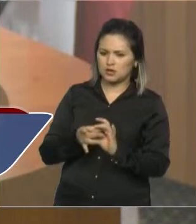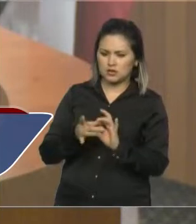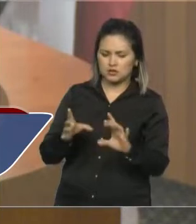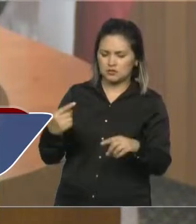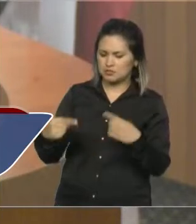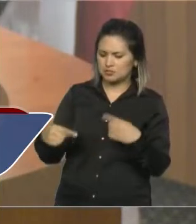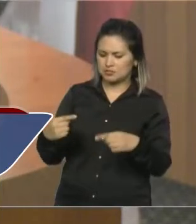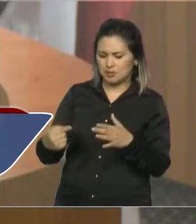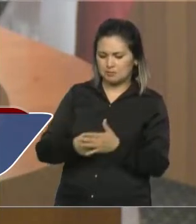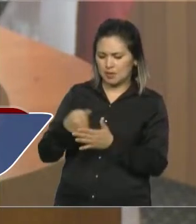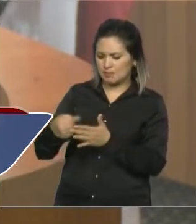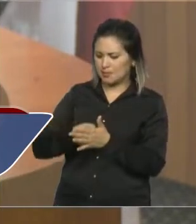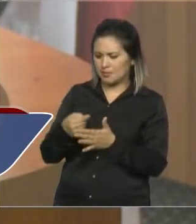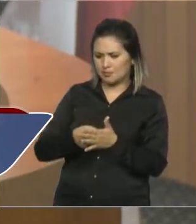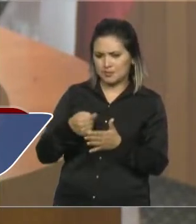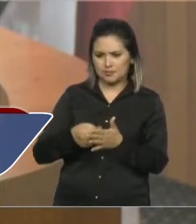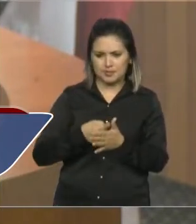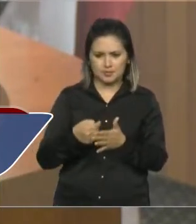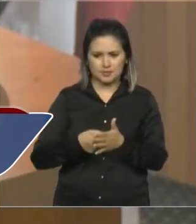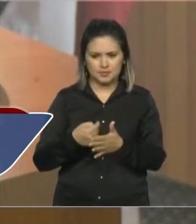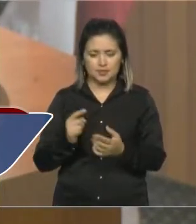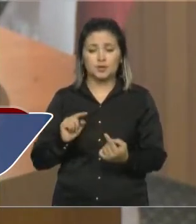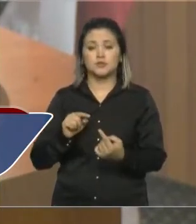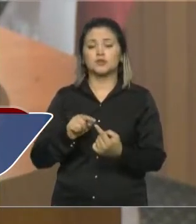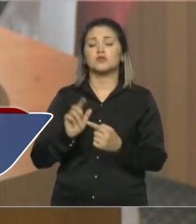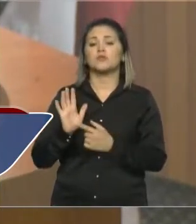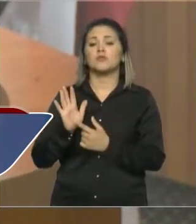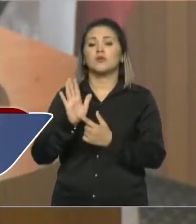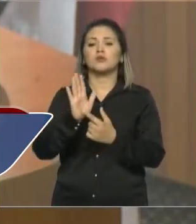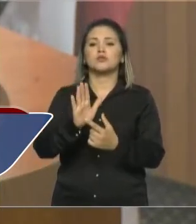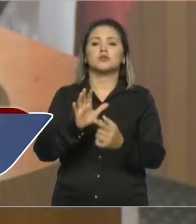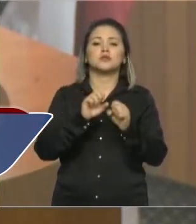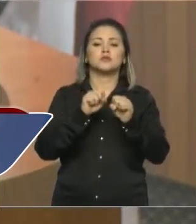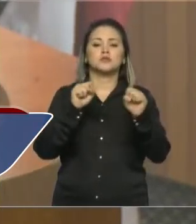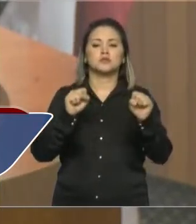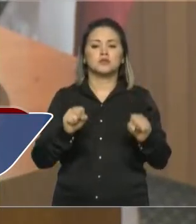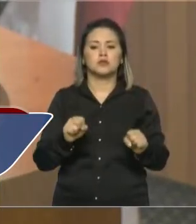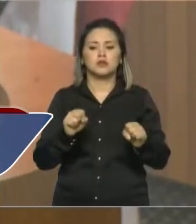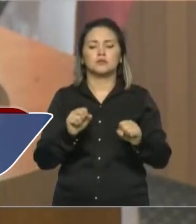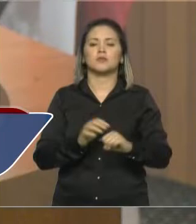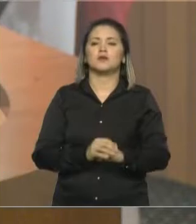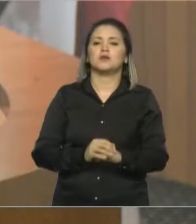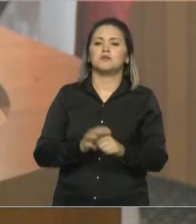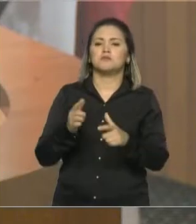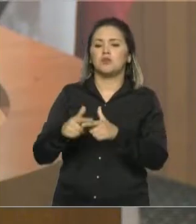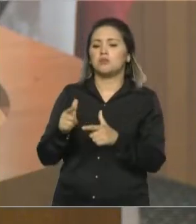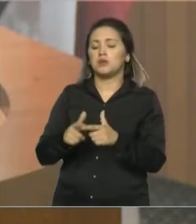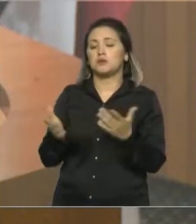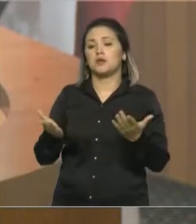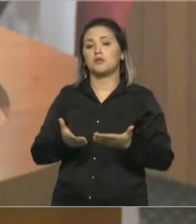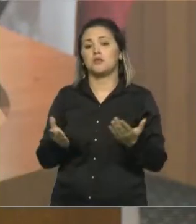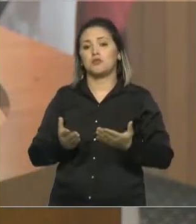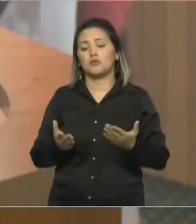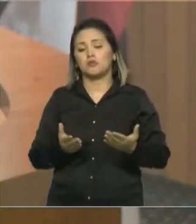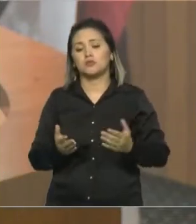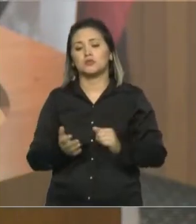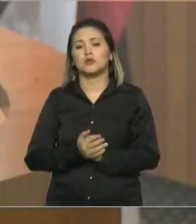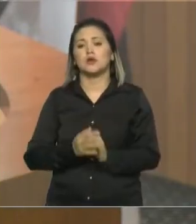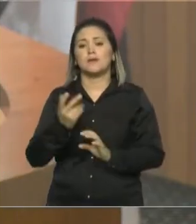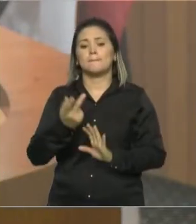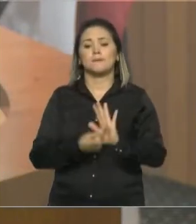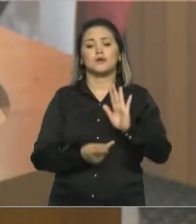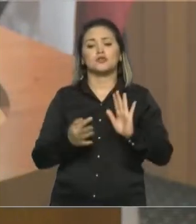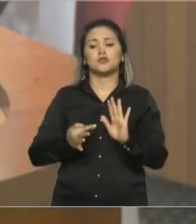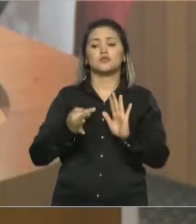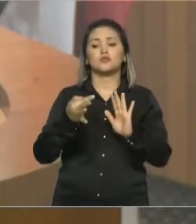Na verdade, nosso objetivo foi apresentar nossa rede, os problemas que ela enfrenta hoje, uma perspectiva para o futuro, considerando o estado